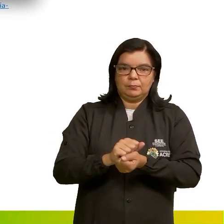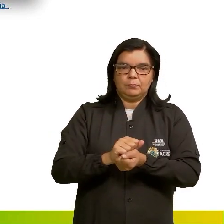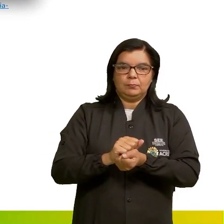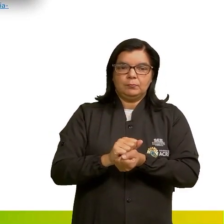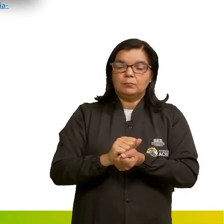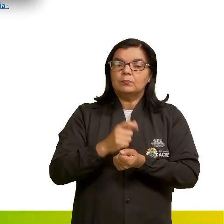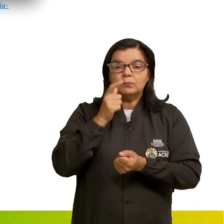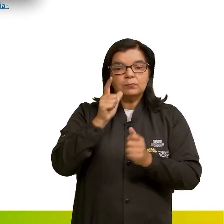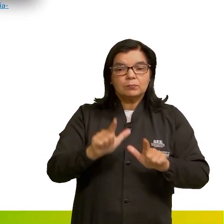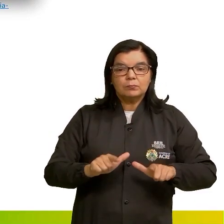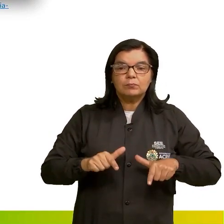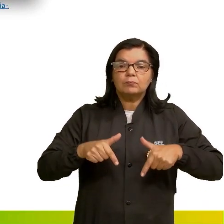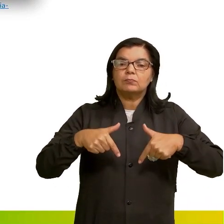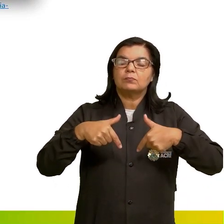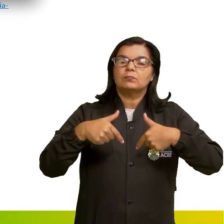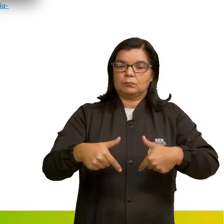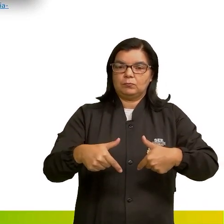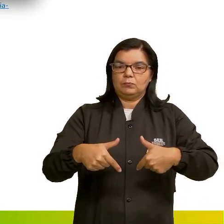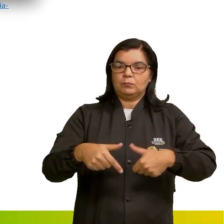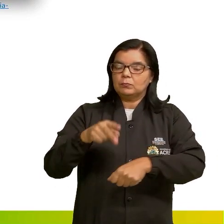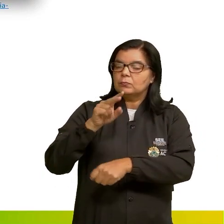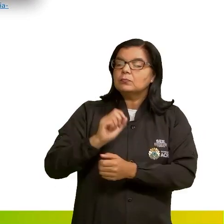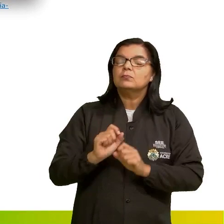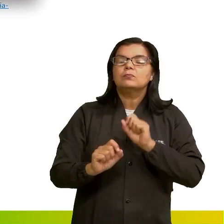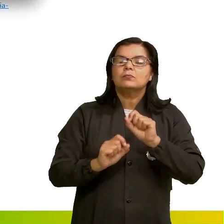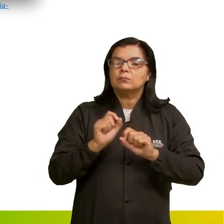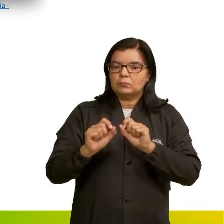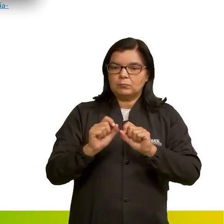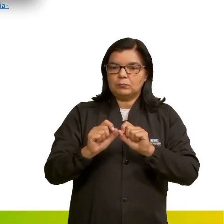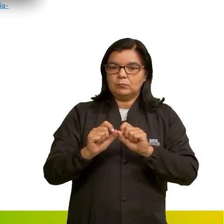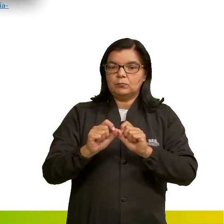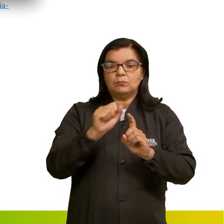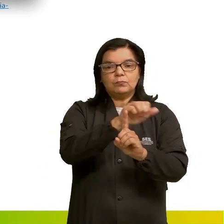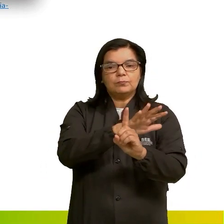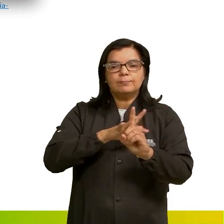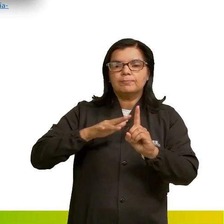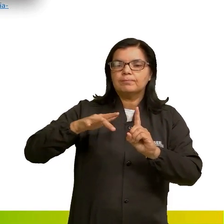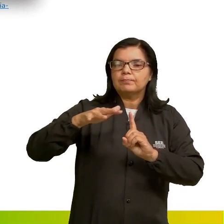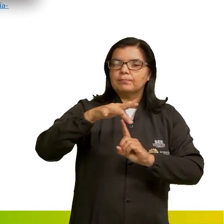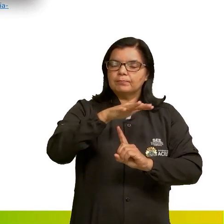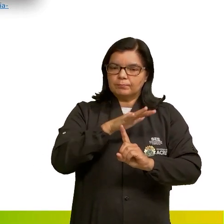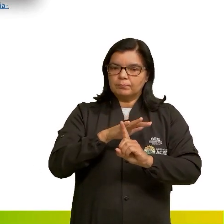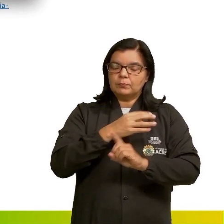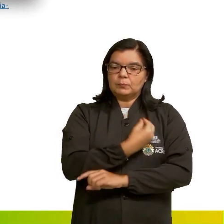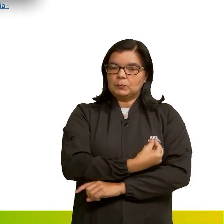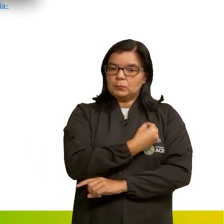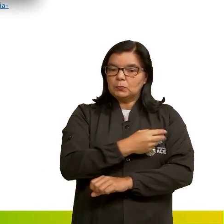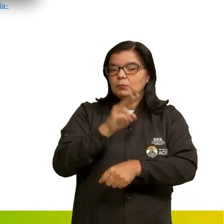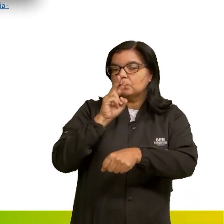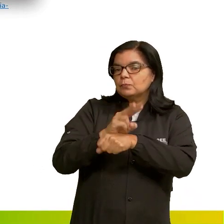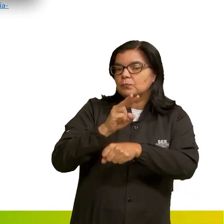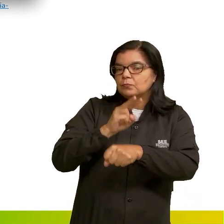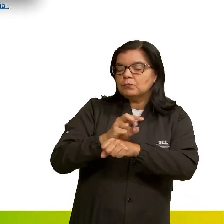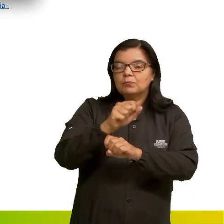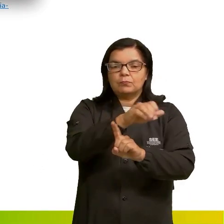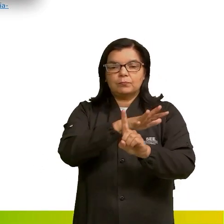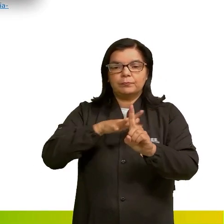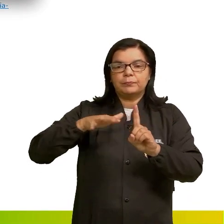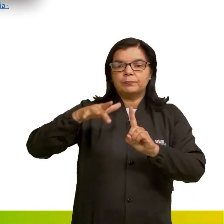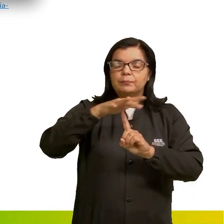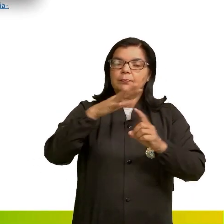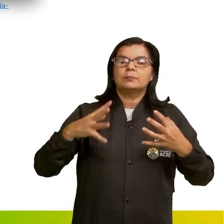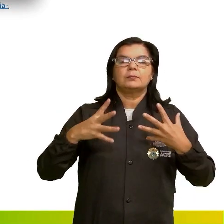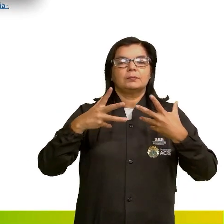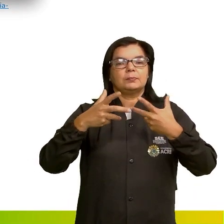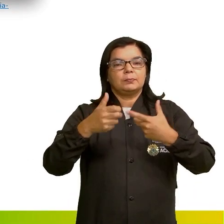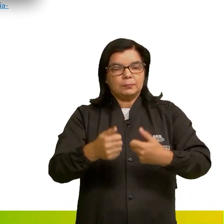levanta, digamos assim, a bandeira de luta ambiental, a questão da preservação do meio ambiente. E todos